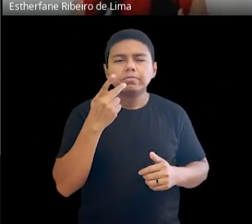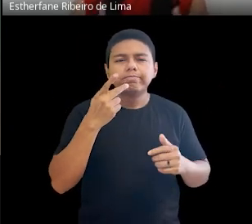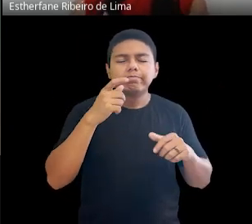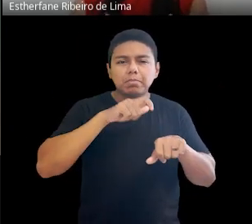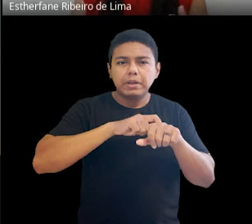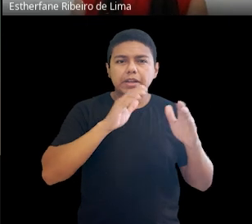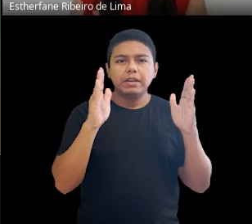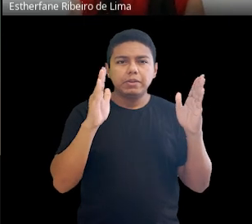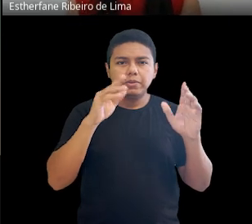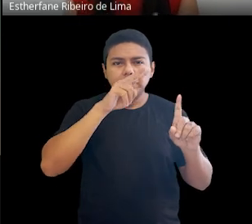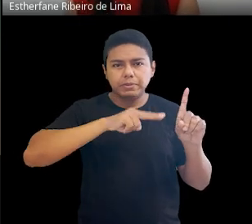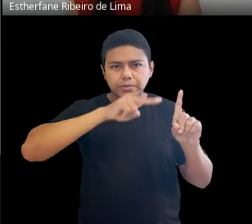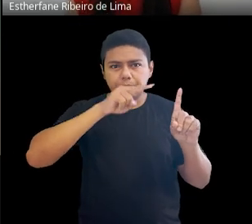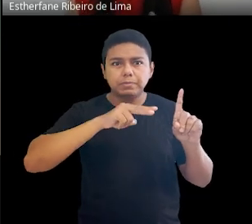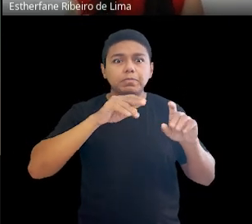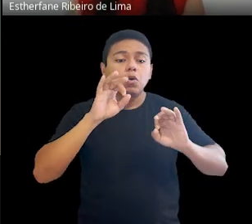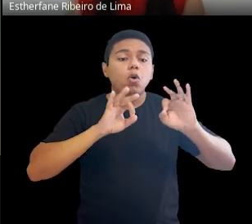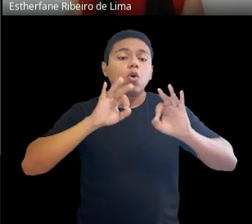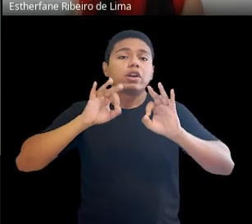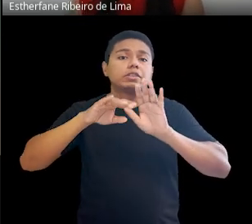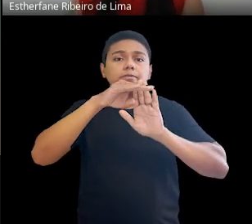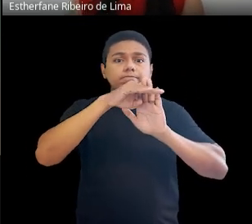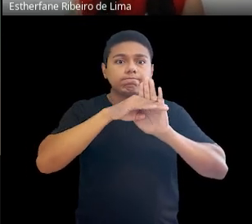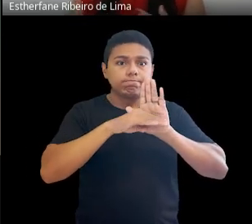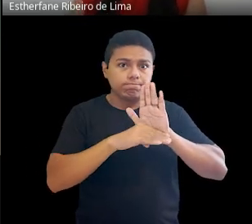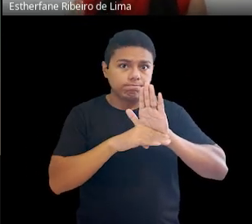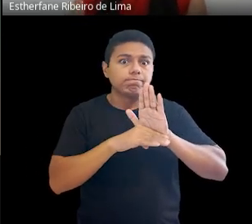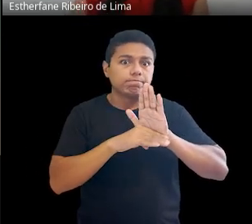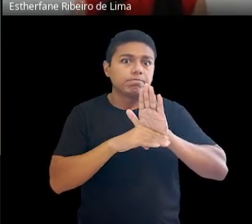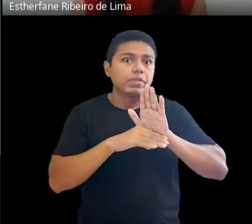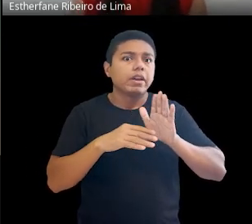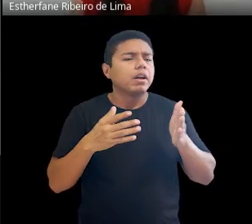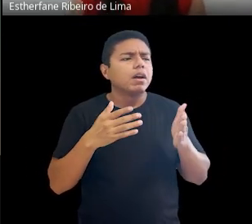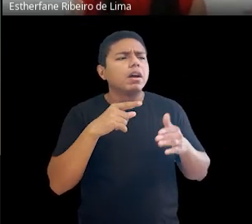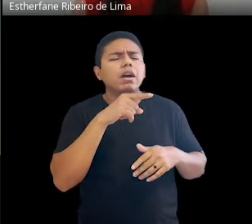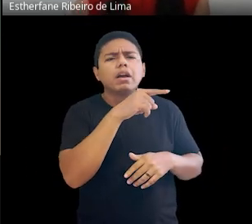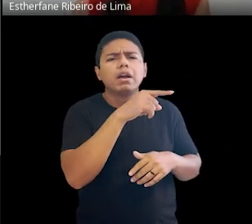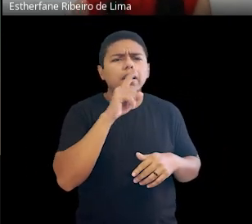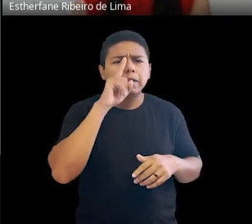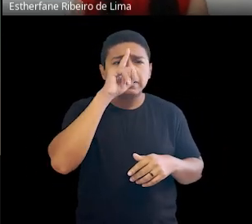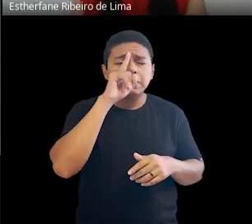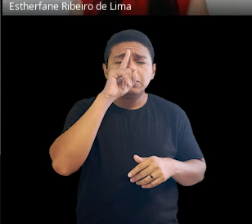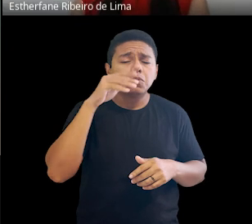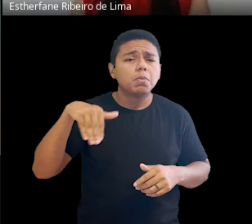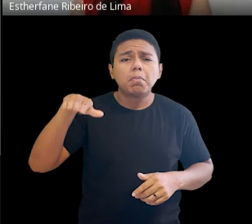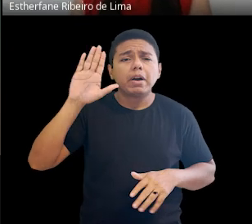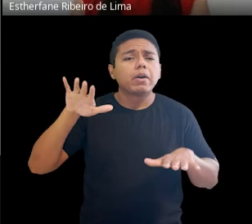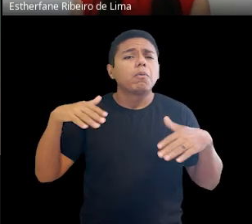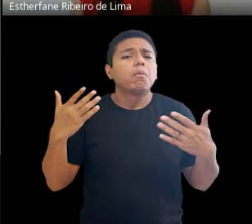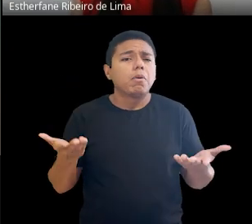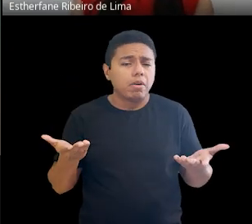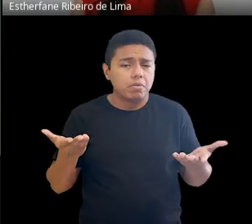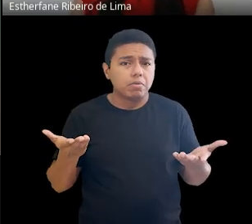deve ser programado em função dos períodos gestacionais, que vão determinar o maior risco materno e perinatal.